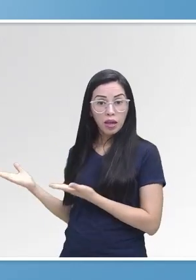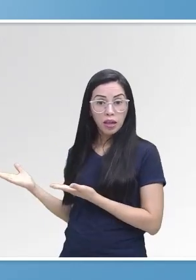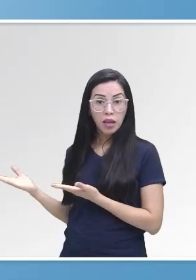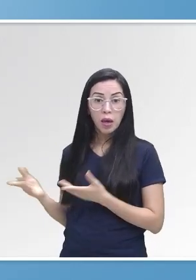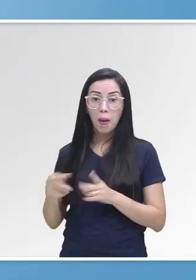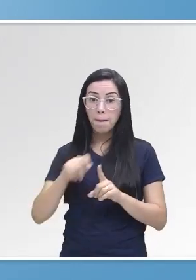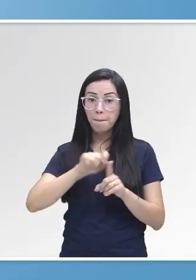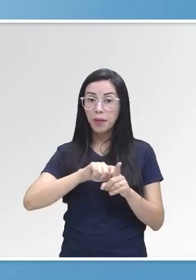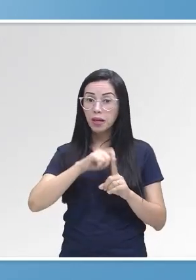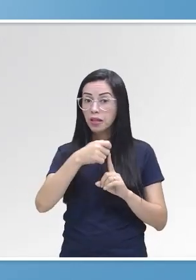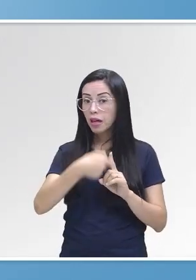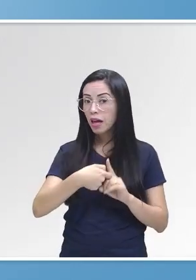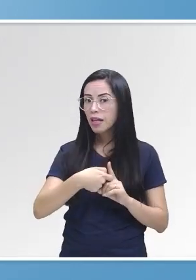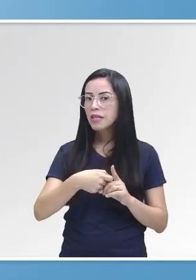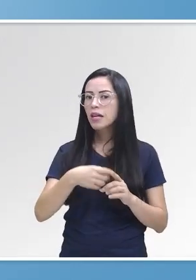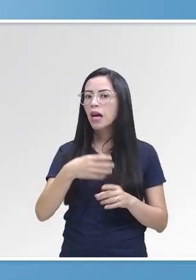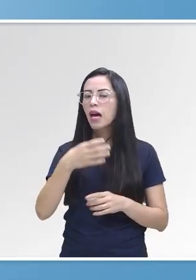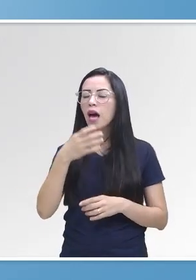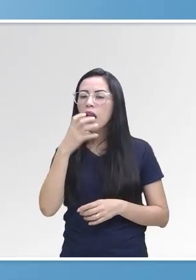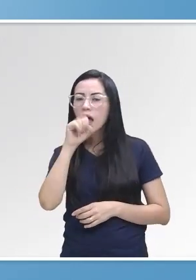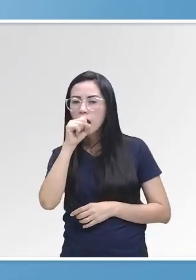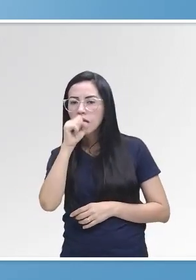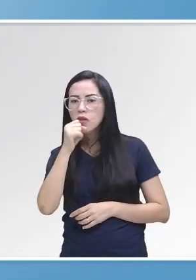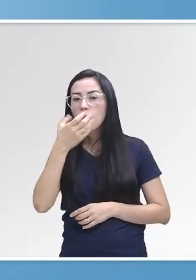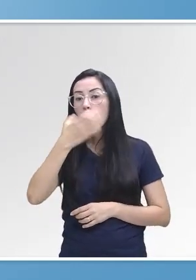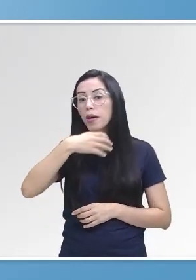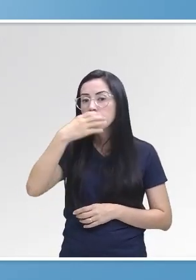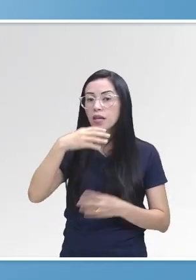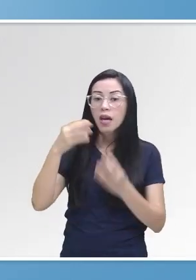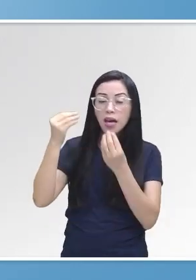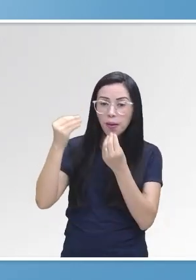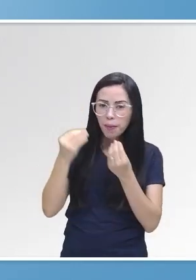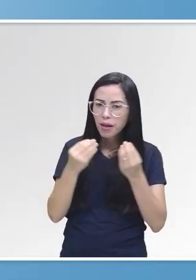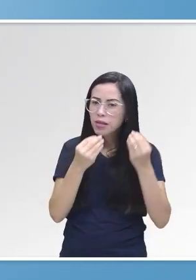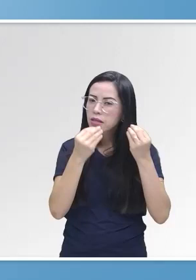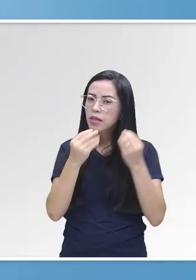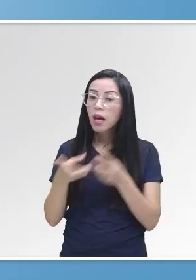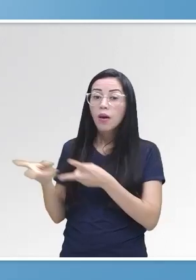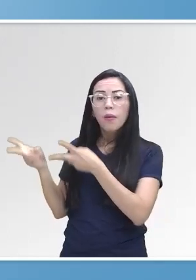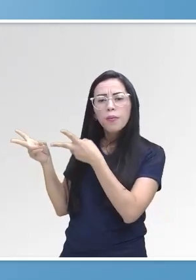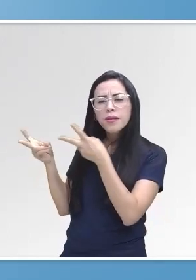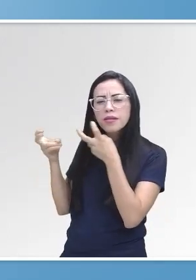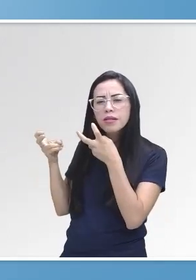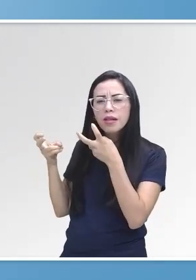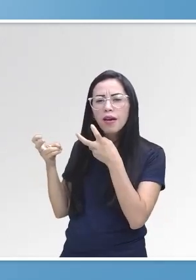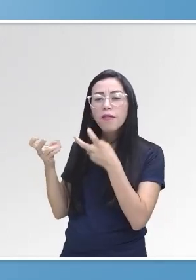laranja maçã e melancia observe a quantidade